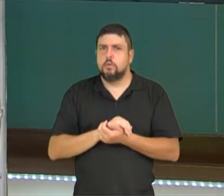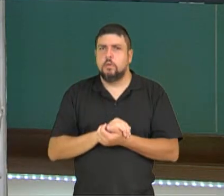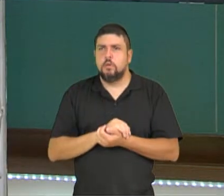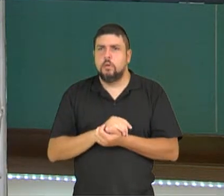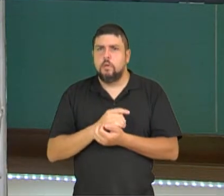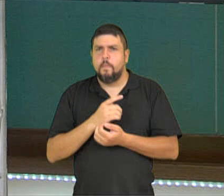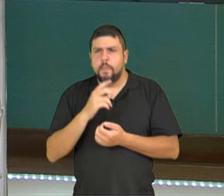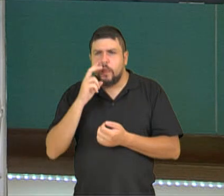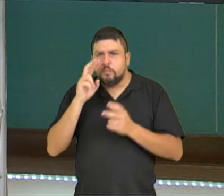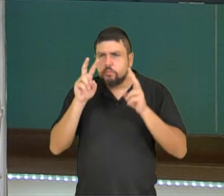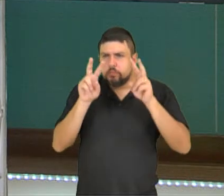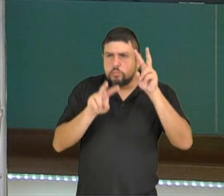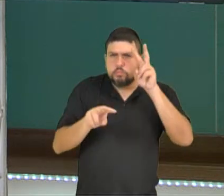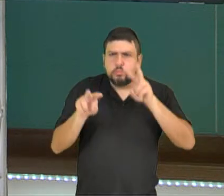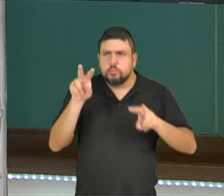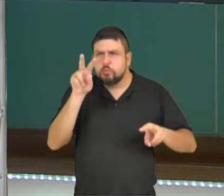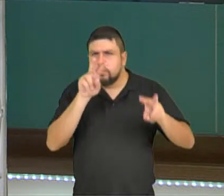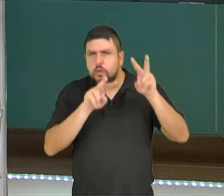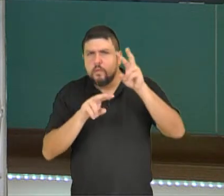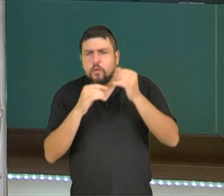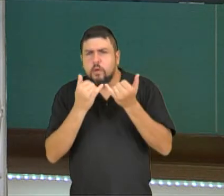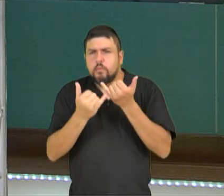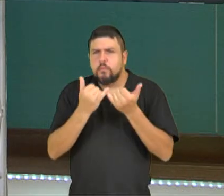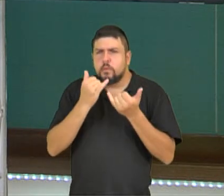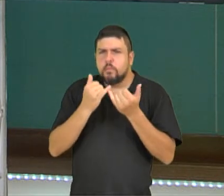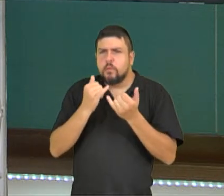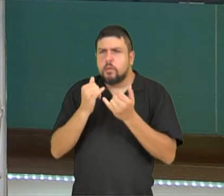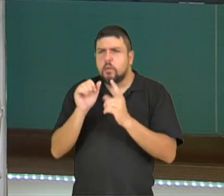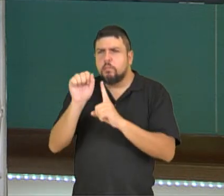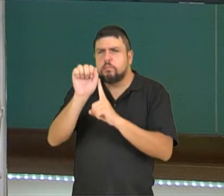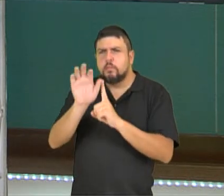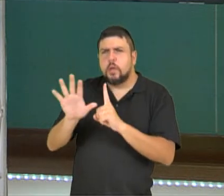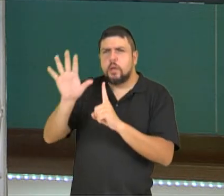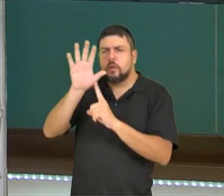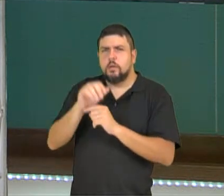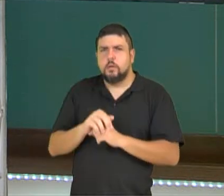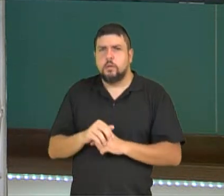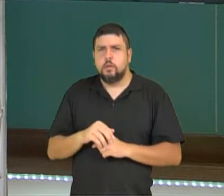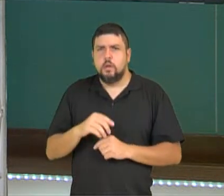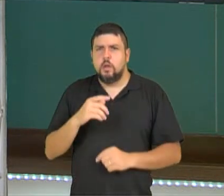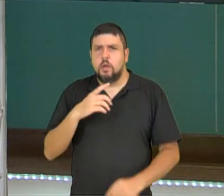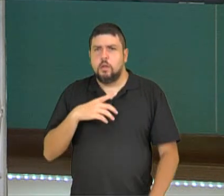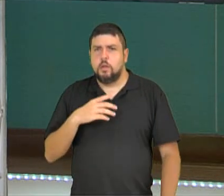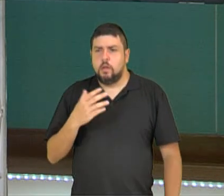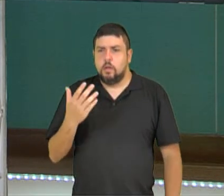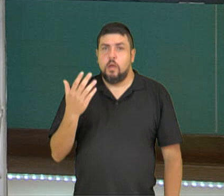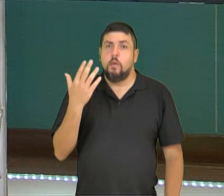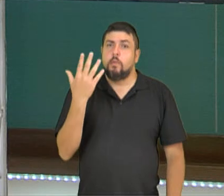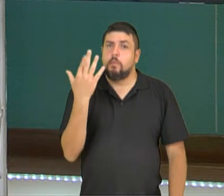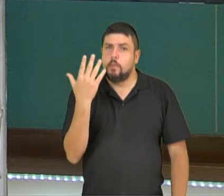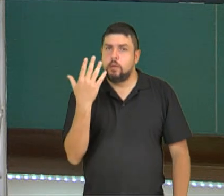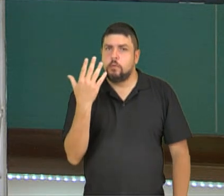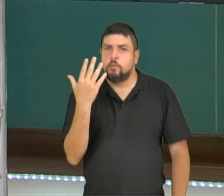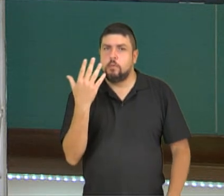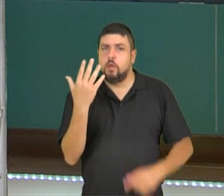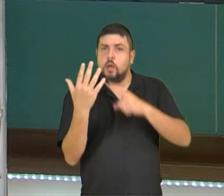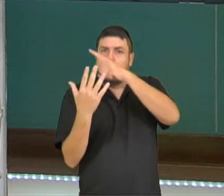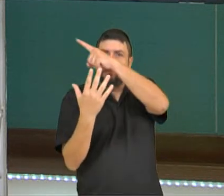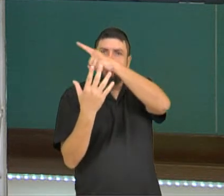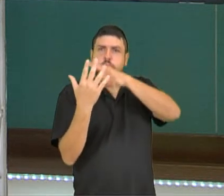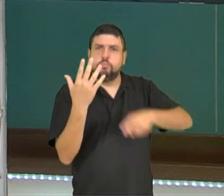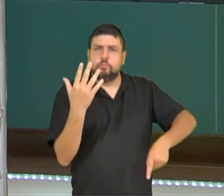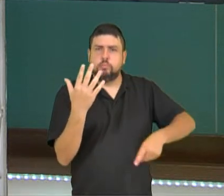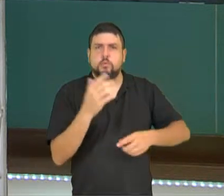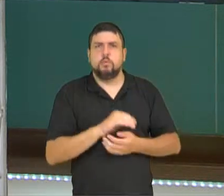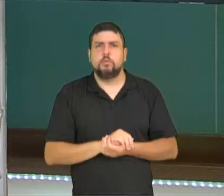os mesmos elementos não verbais de certa forma. Nós temos aqui uma mão e o símbolo de proibido, né?